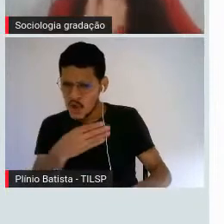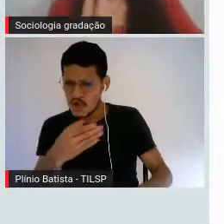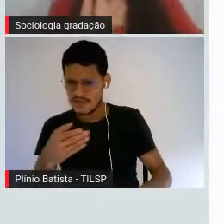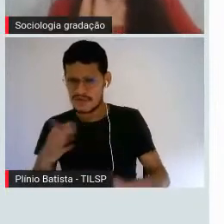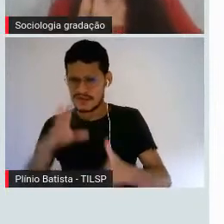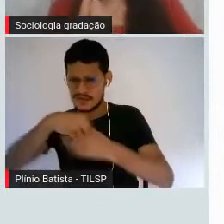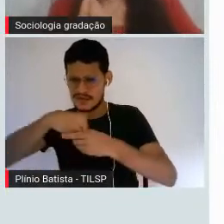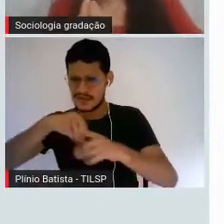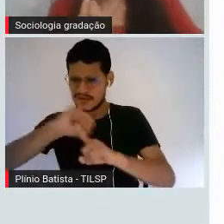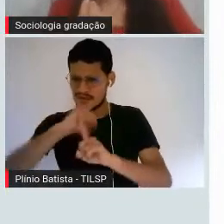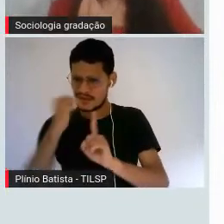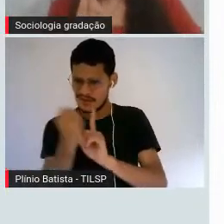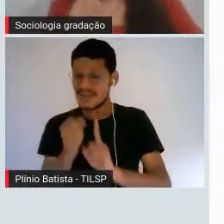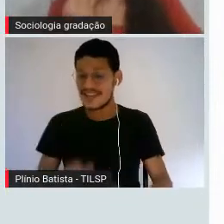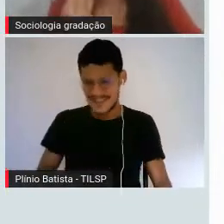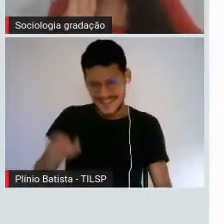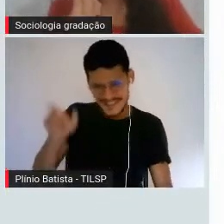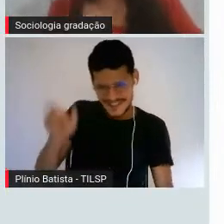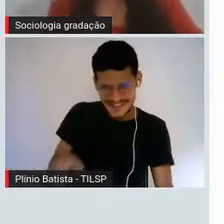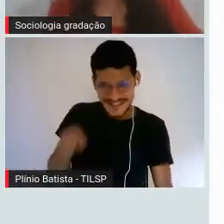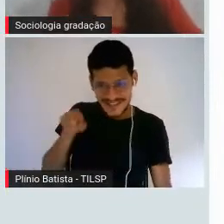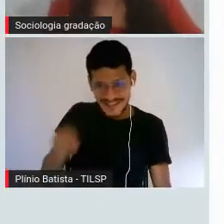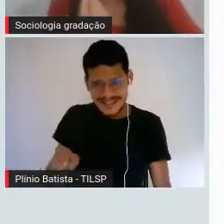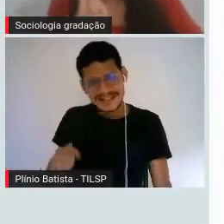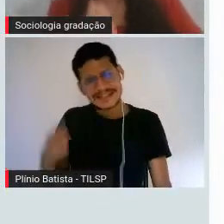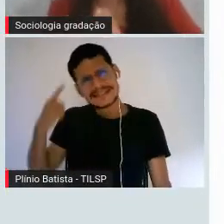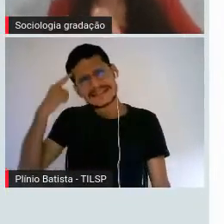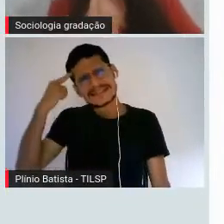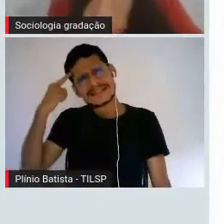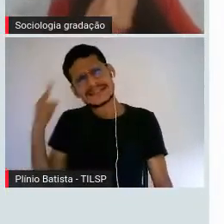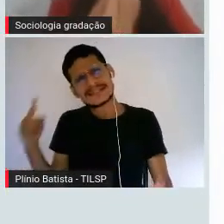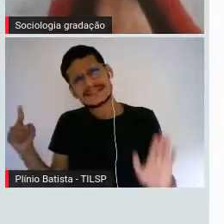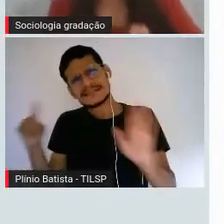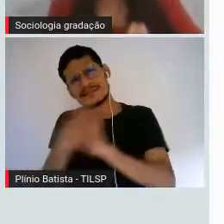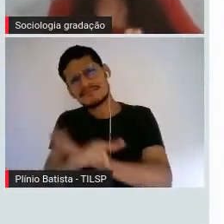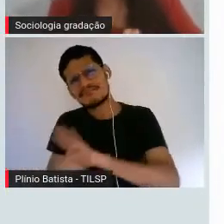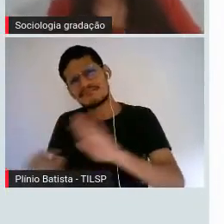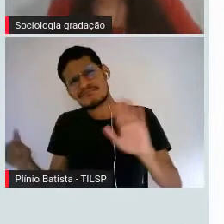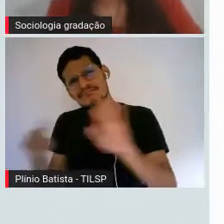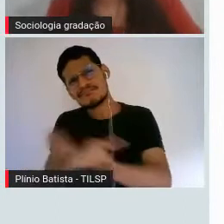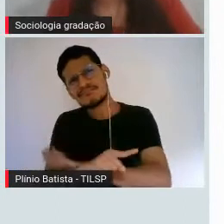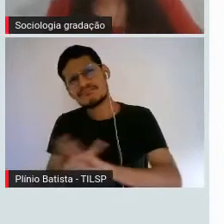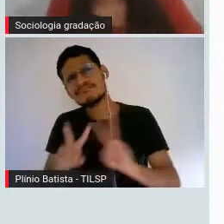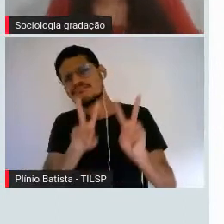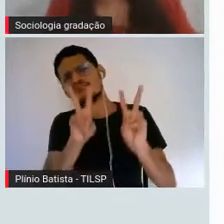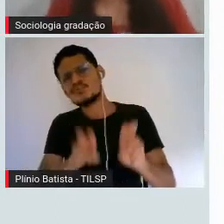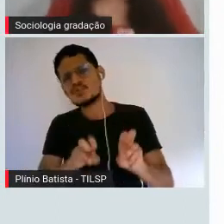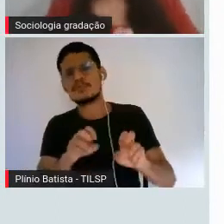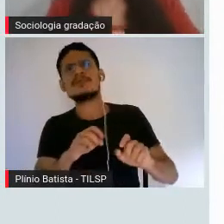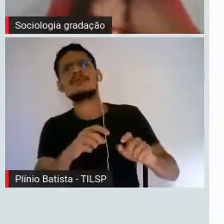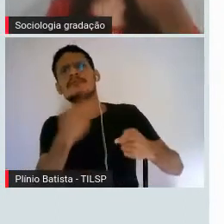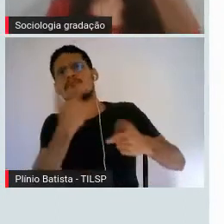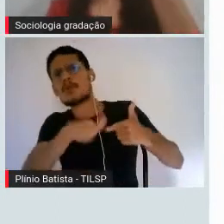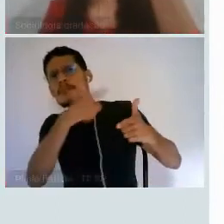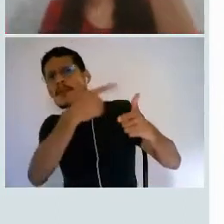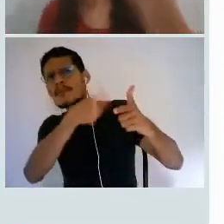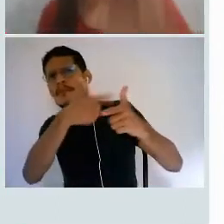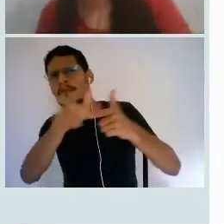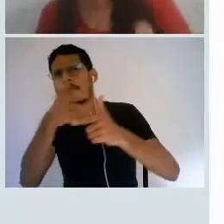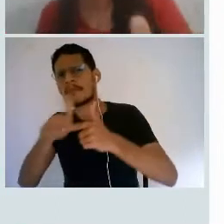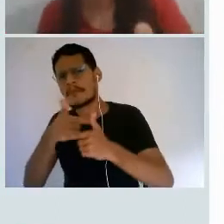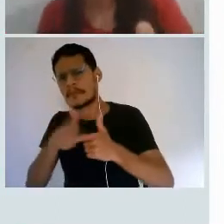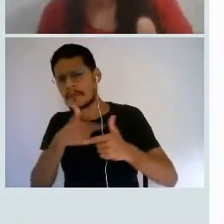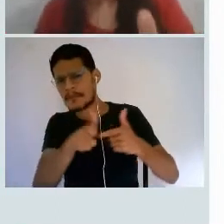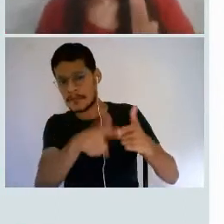Saint-Simon que ele vai fazer questionamentos acerca dos problemas, né? Que vai ser a partir